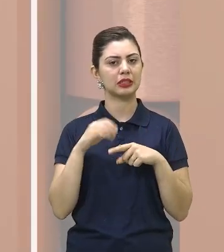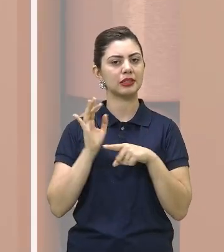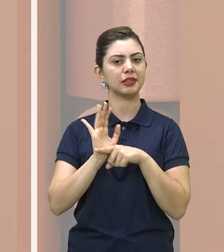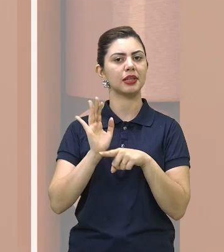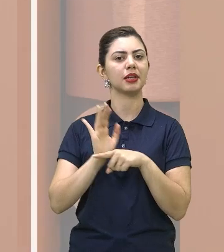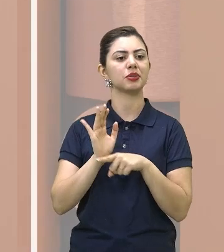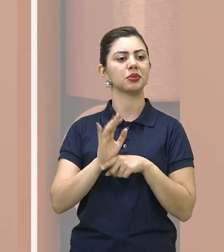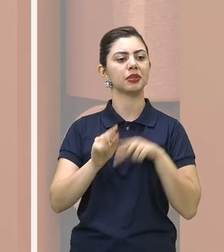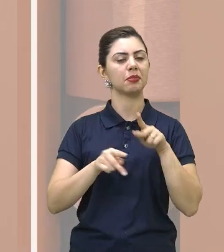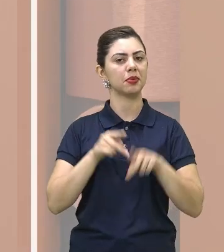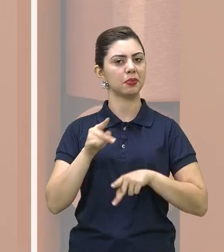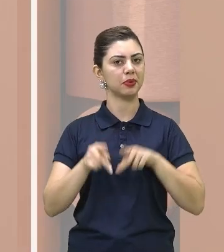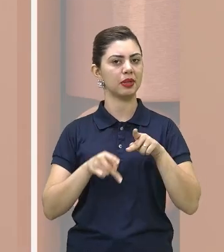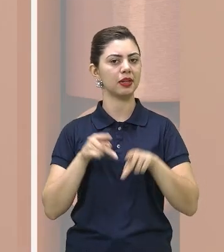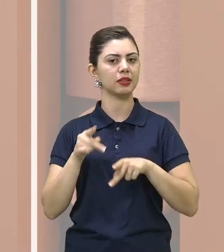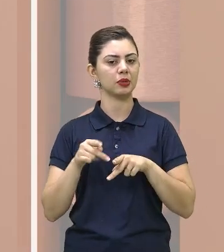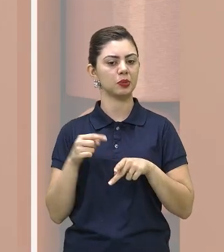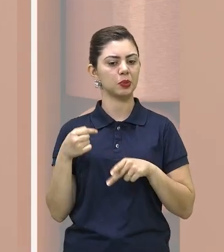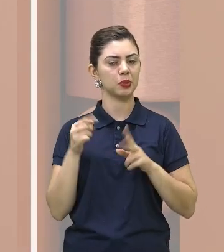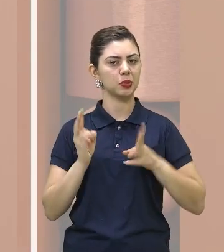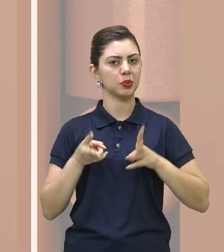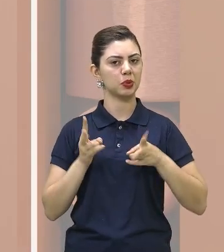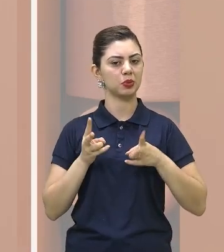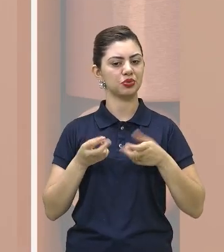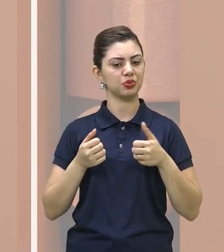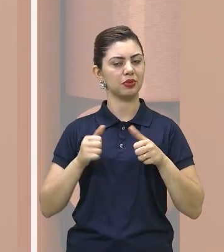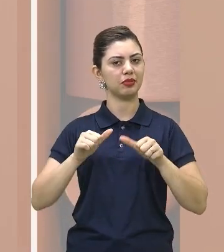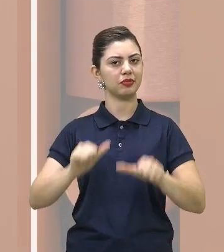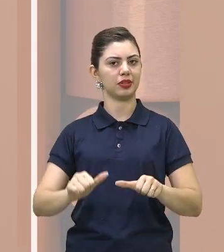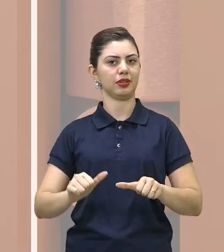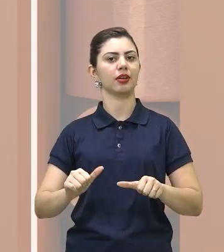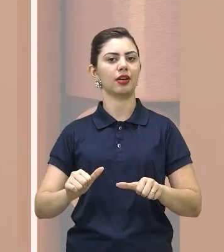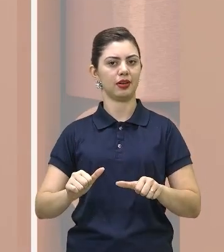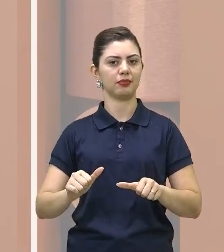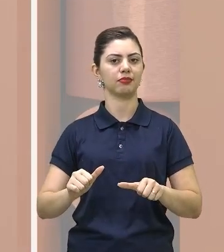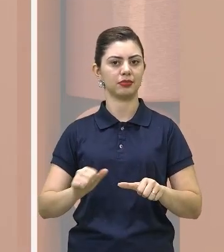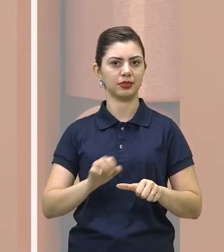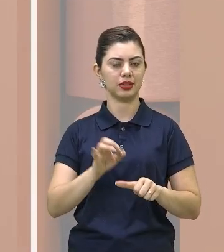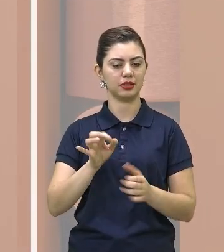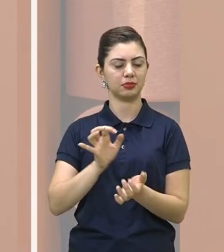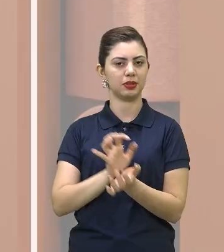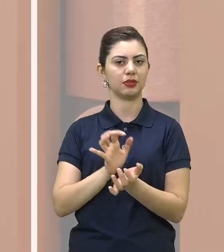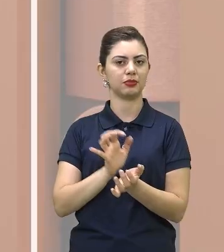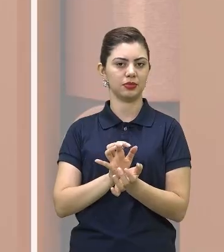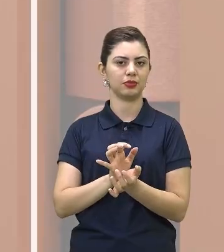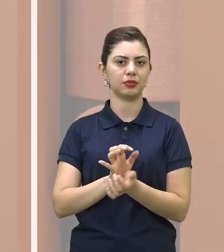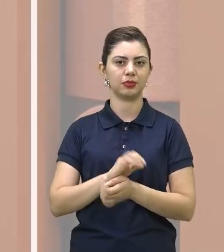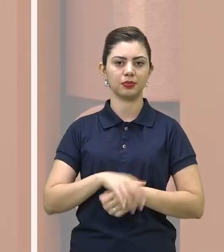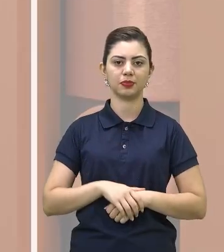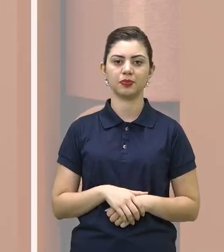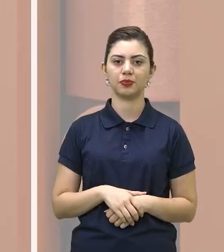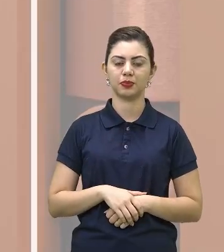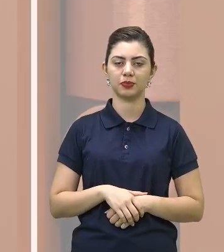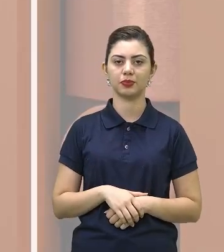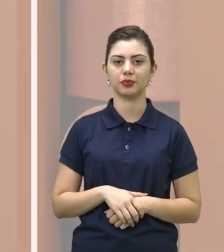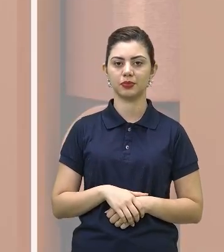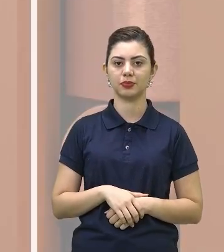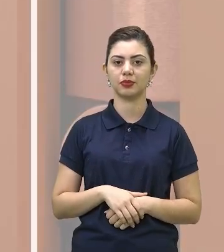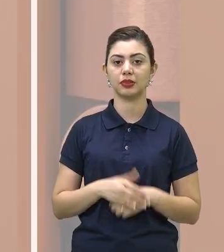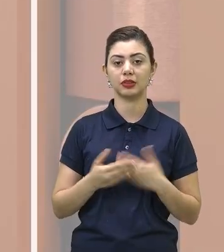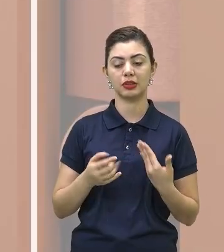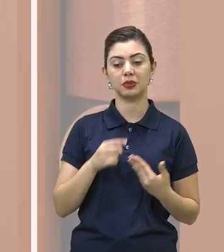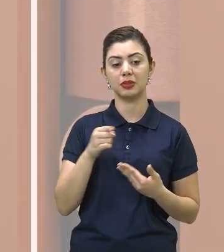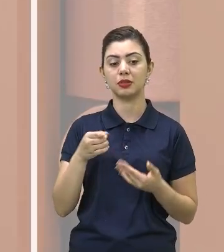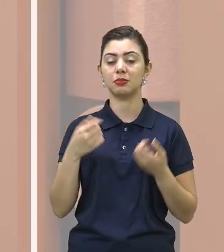da população local para poder dar ter certeza, então, do que? Dessa permanência, então, lá